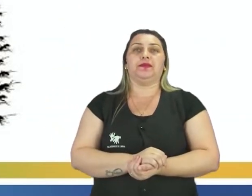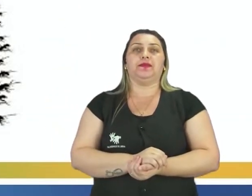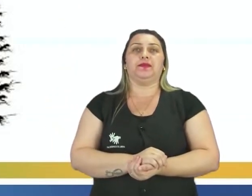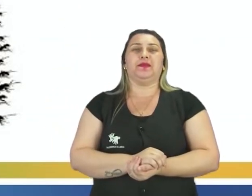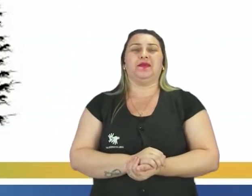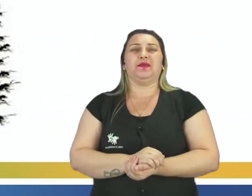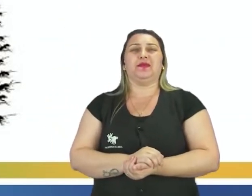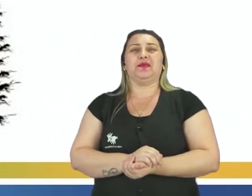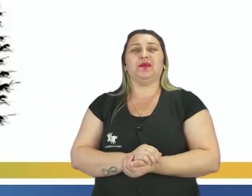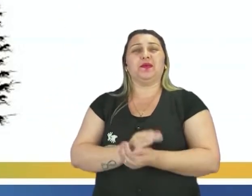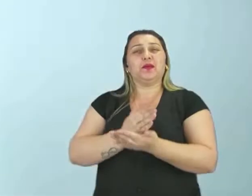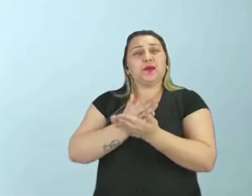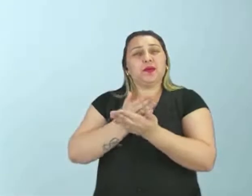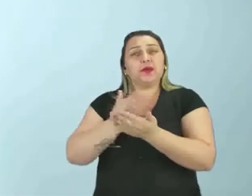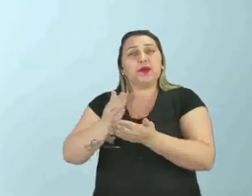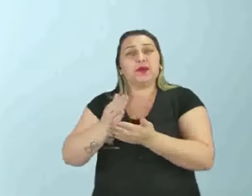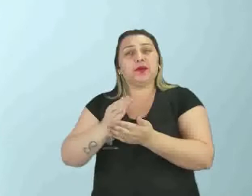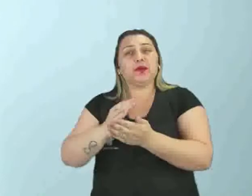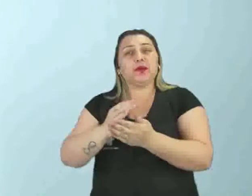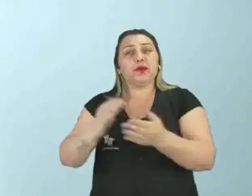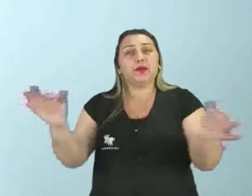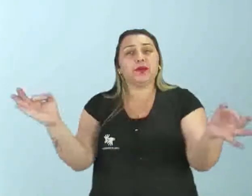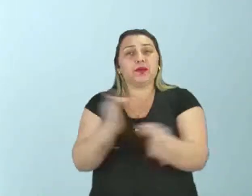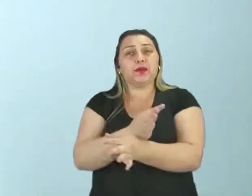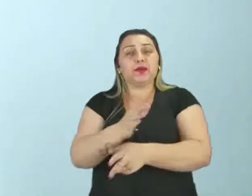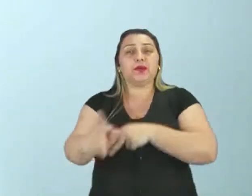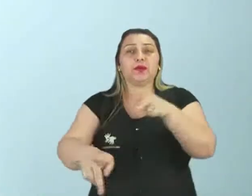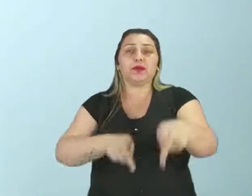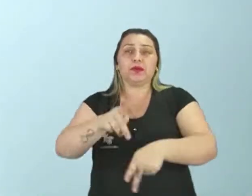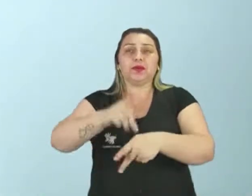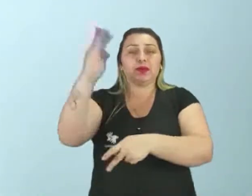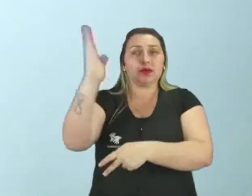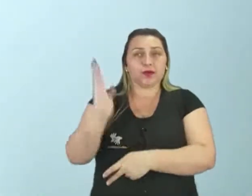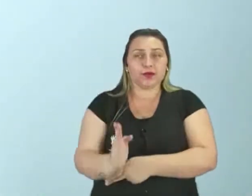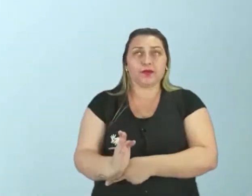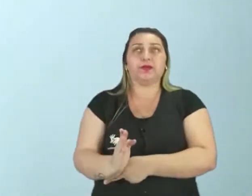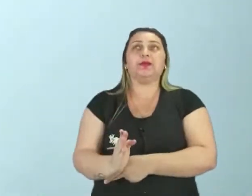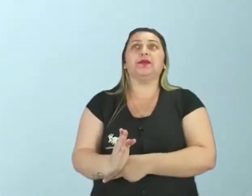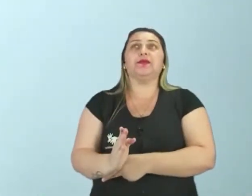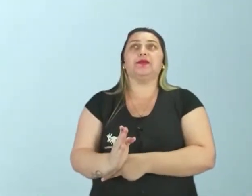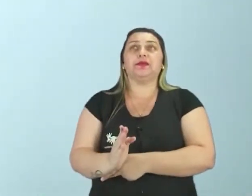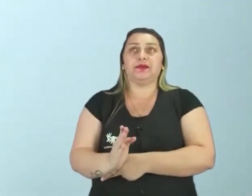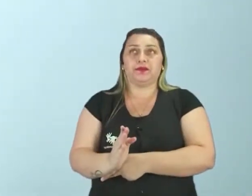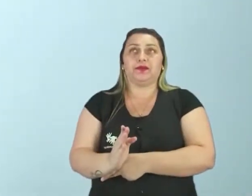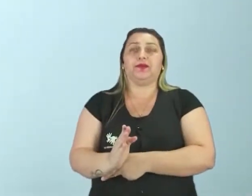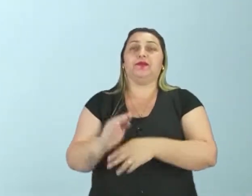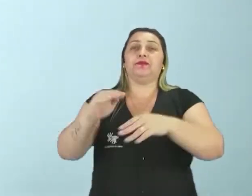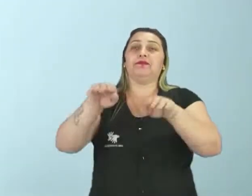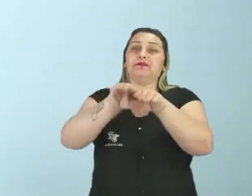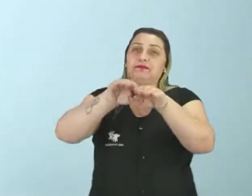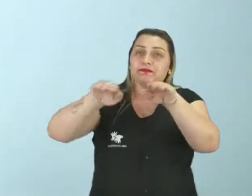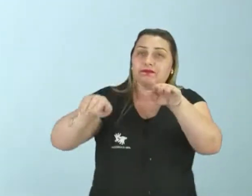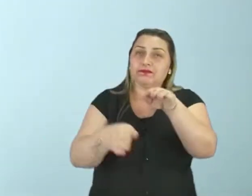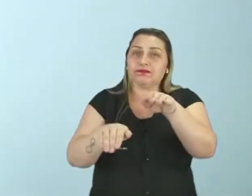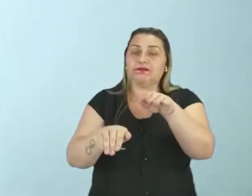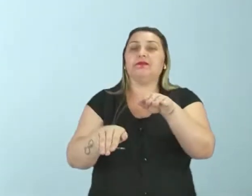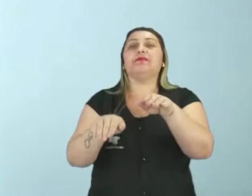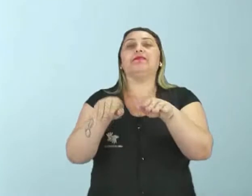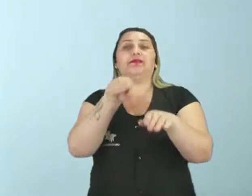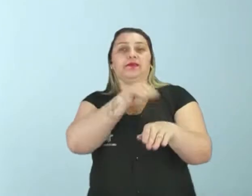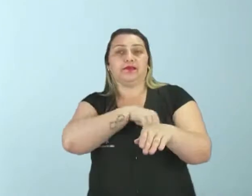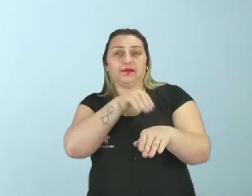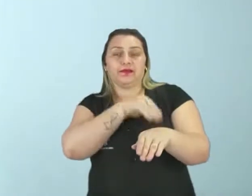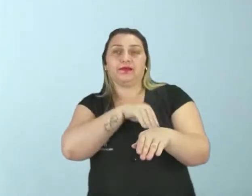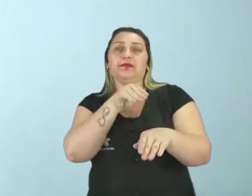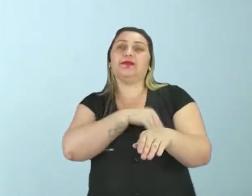desde o início da formação da população brasileira. E essa distribuição desigual de renda, ela